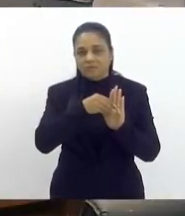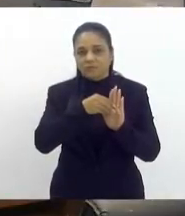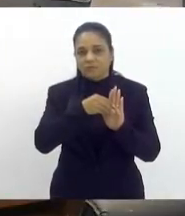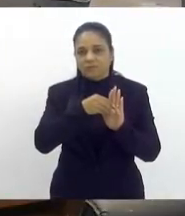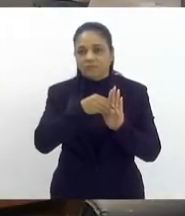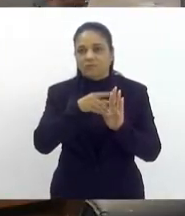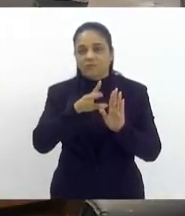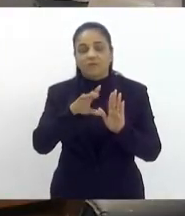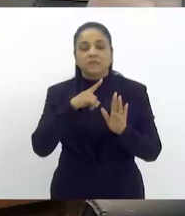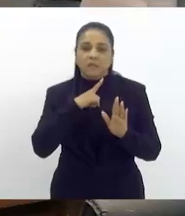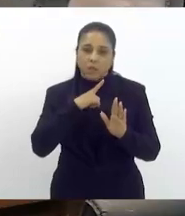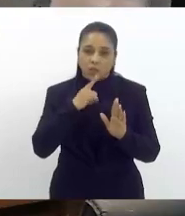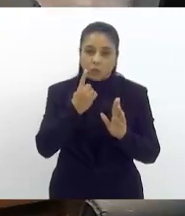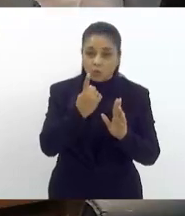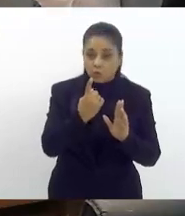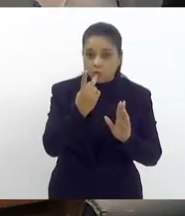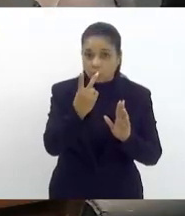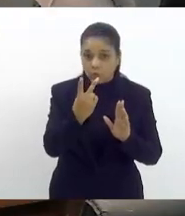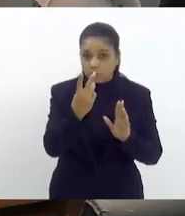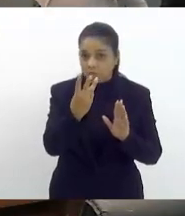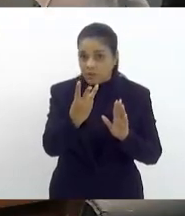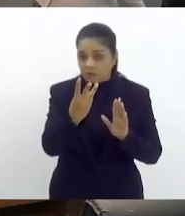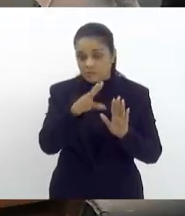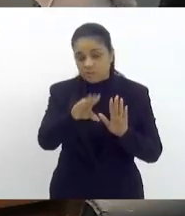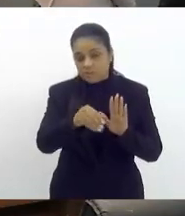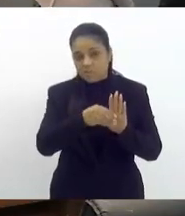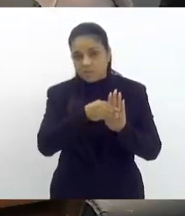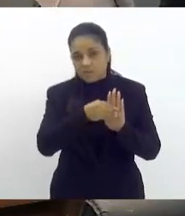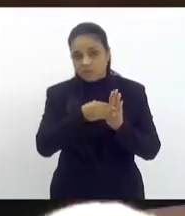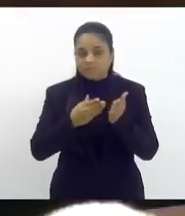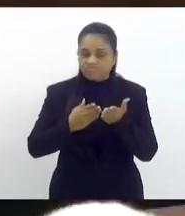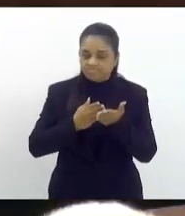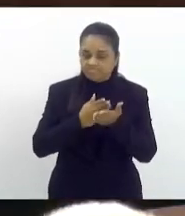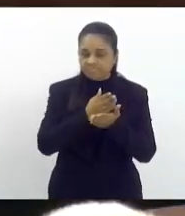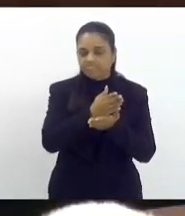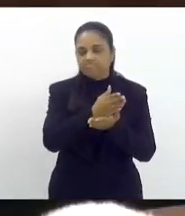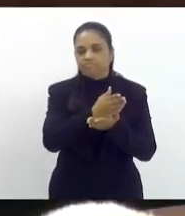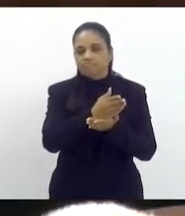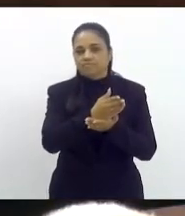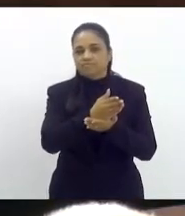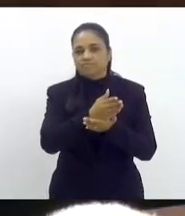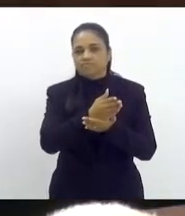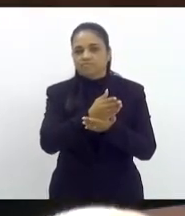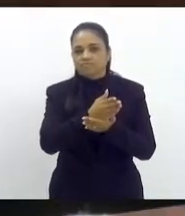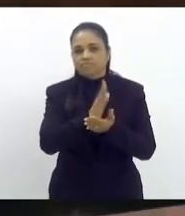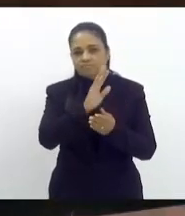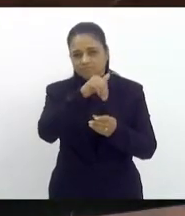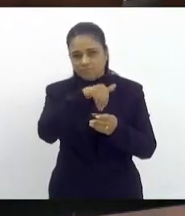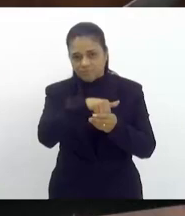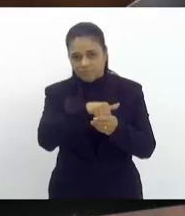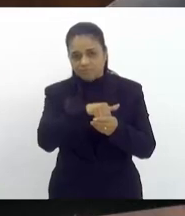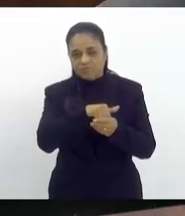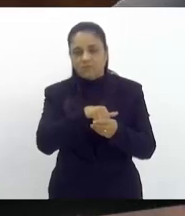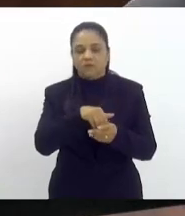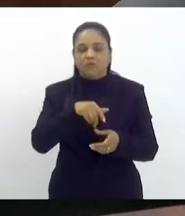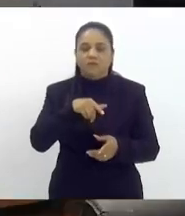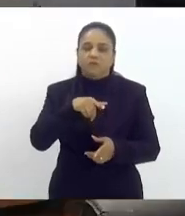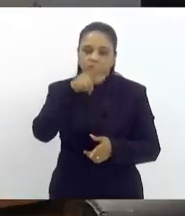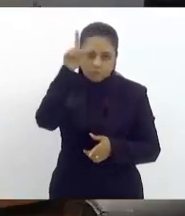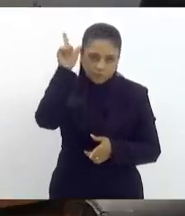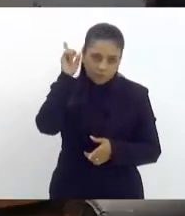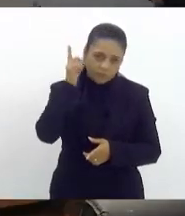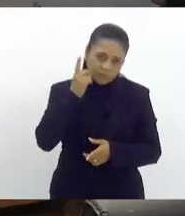mas tem emendas então parecer favorável com emendas inclusive com a do Luiz Paulo